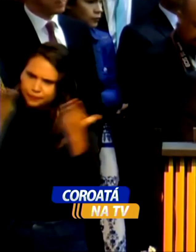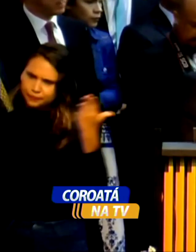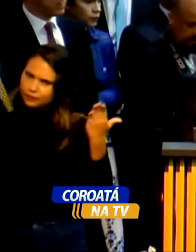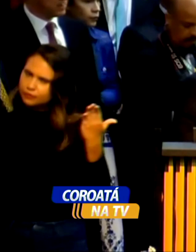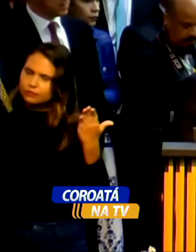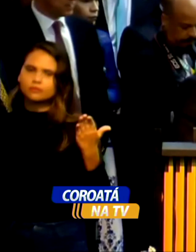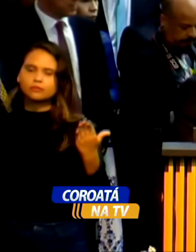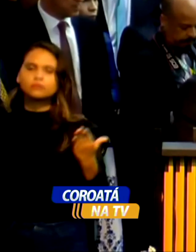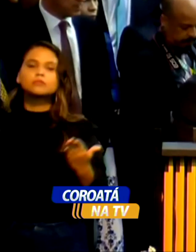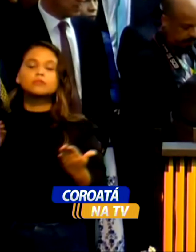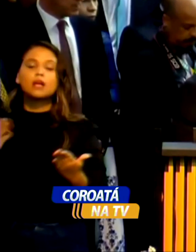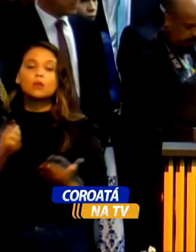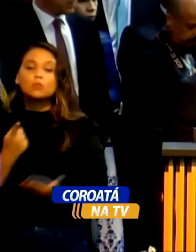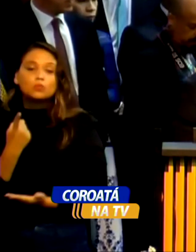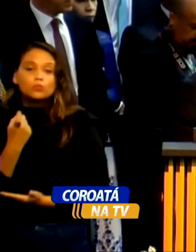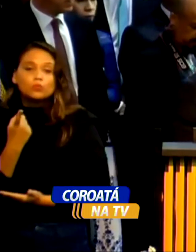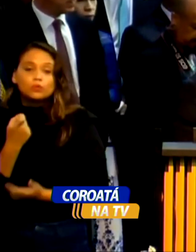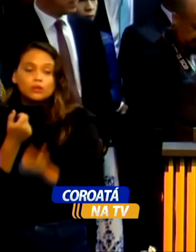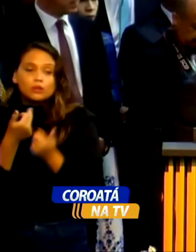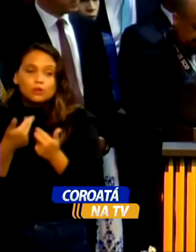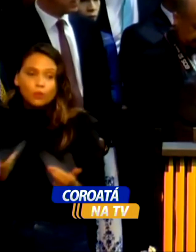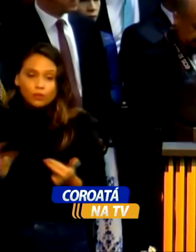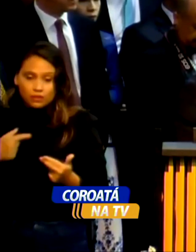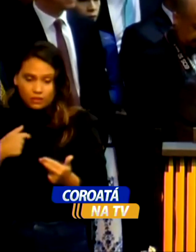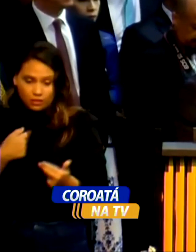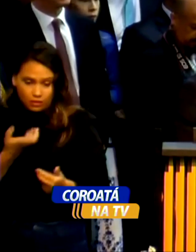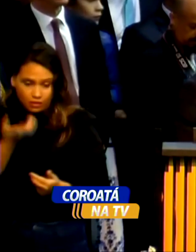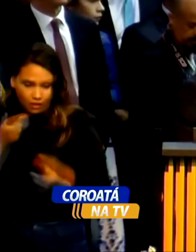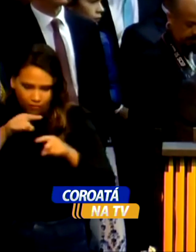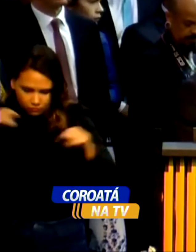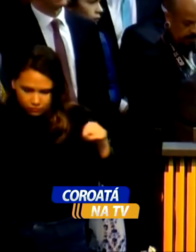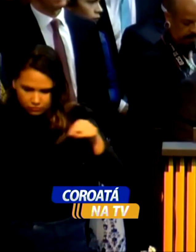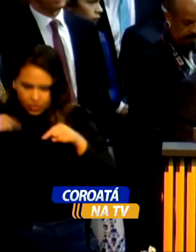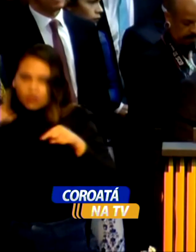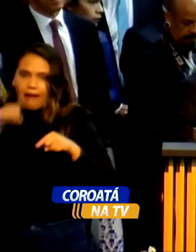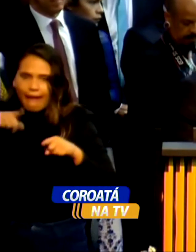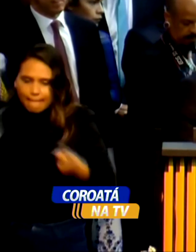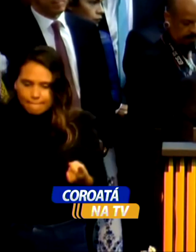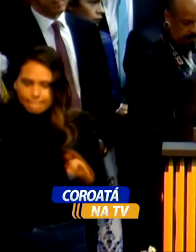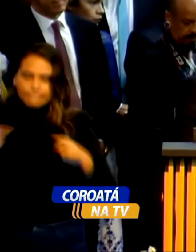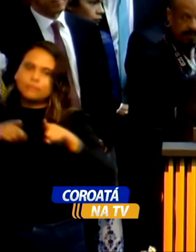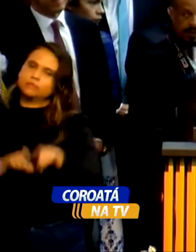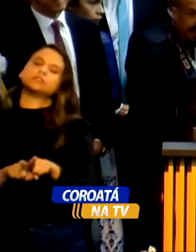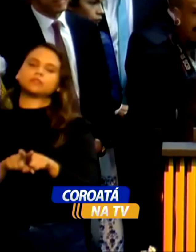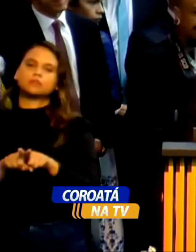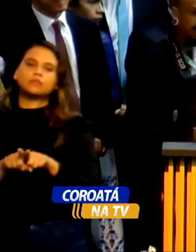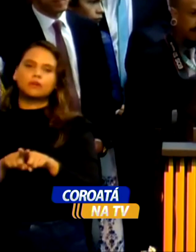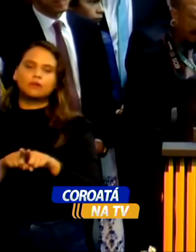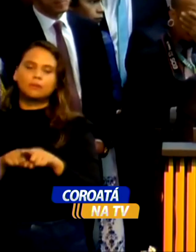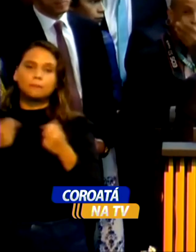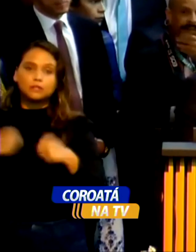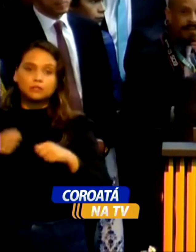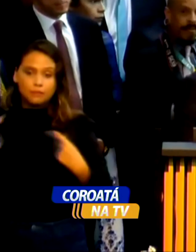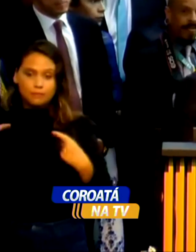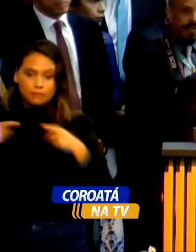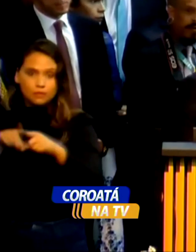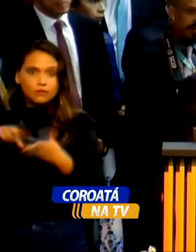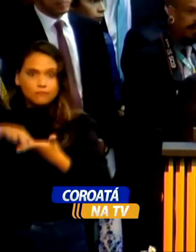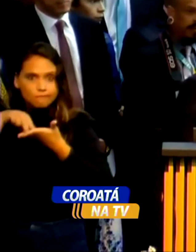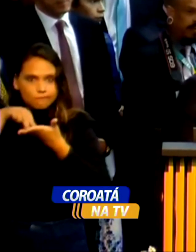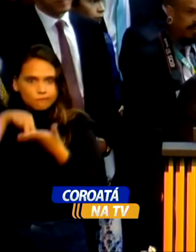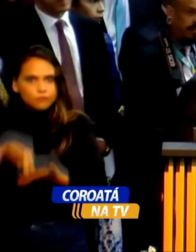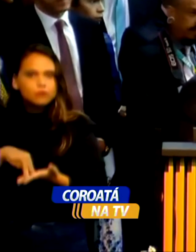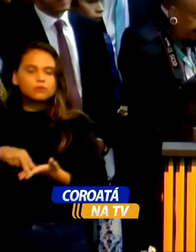que a única coisa que eu quero do seu espaço é parceria para que nós possamos fazer uma parceria consolidada